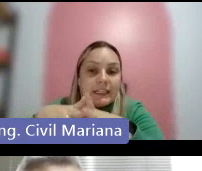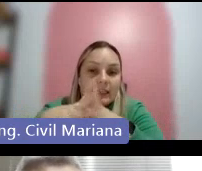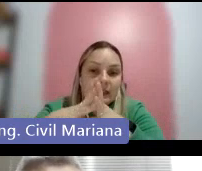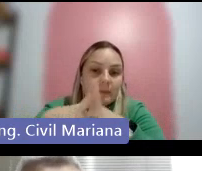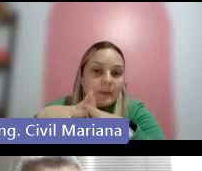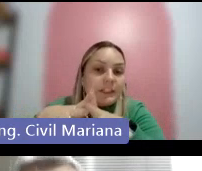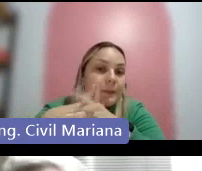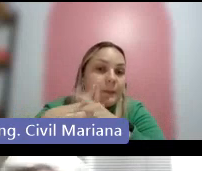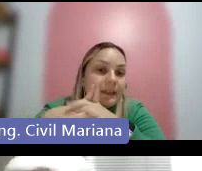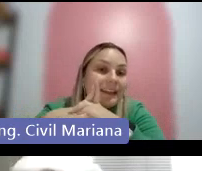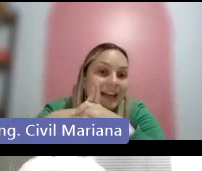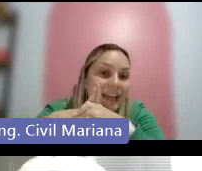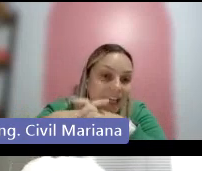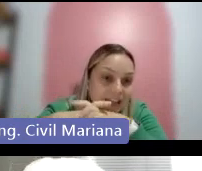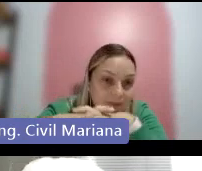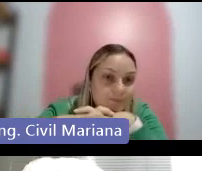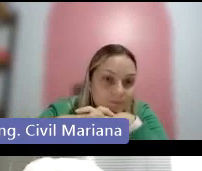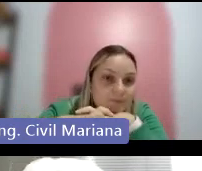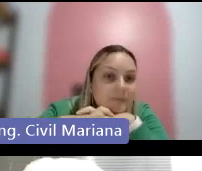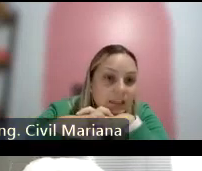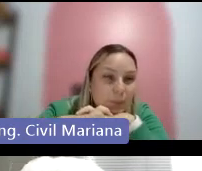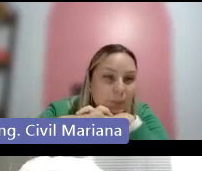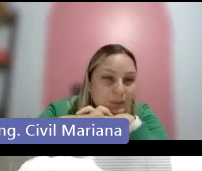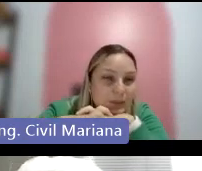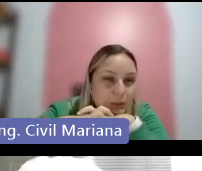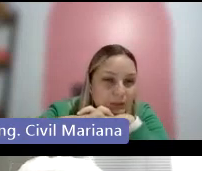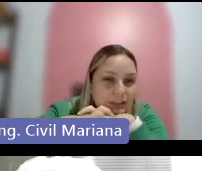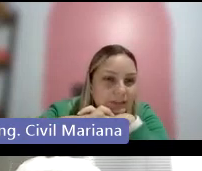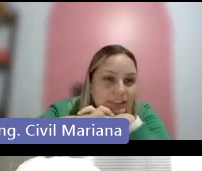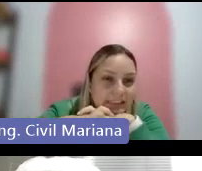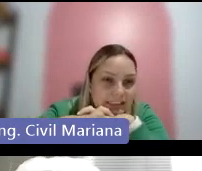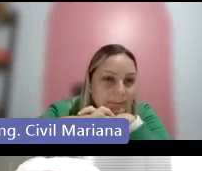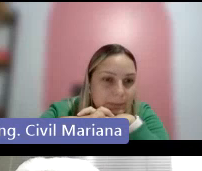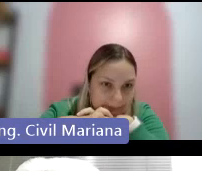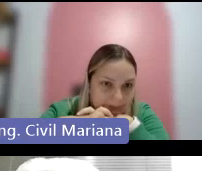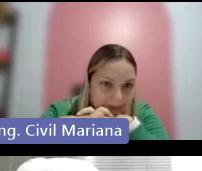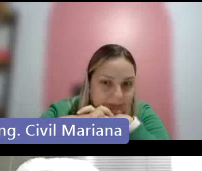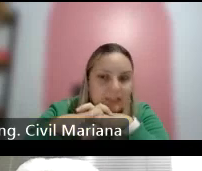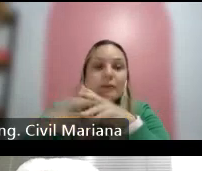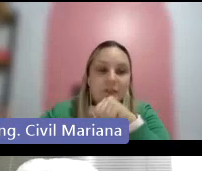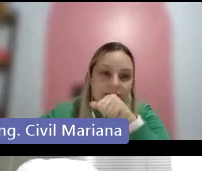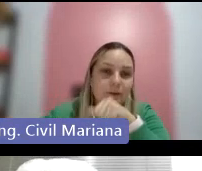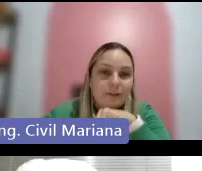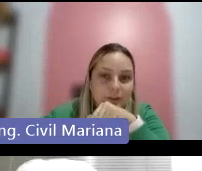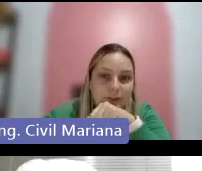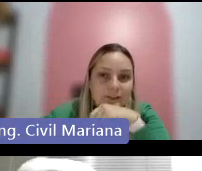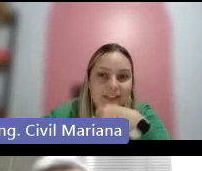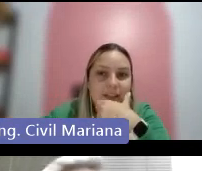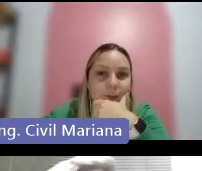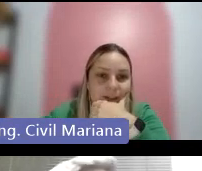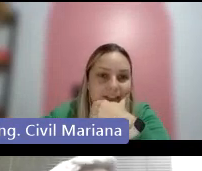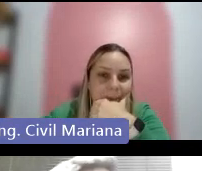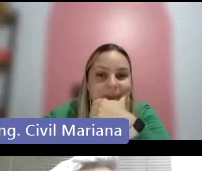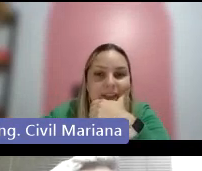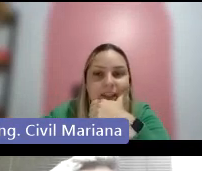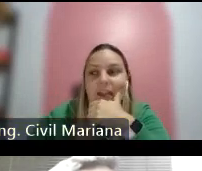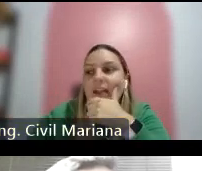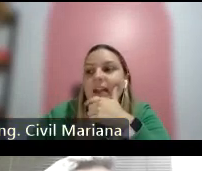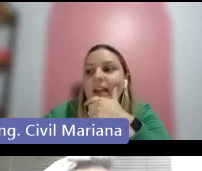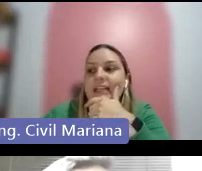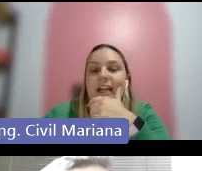presença orgânica, principalmente na areia, que é uma coisa bem comum que acontece também. Vou mostrar uma foto para vocês depois,